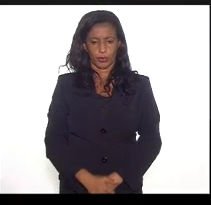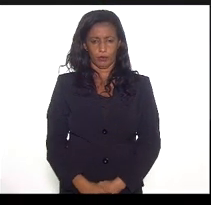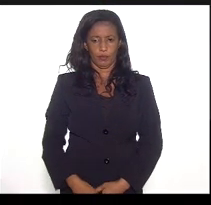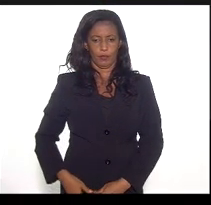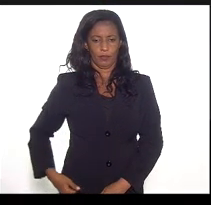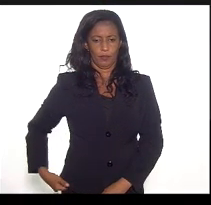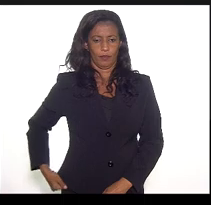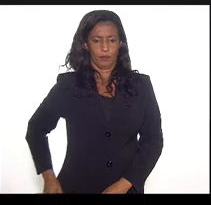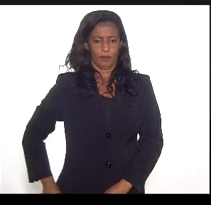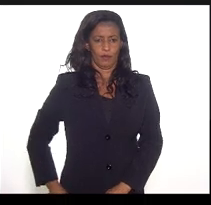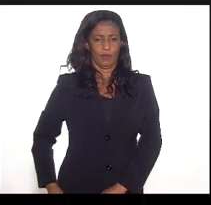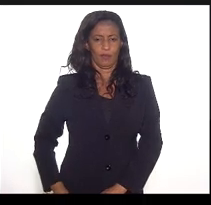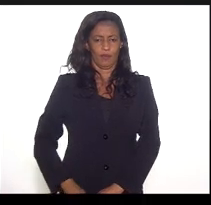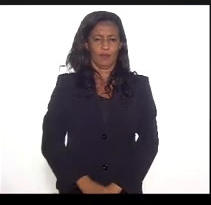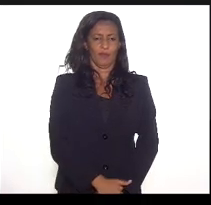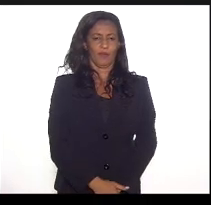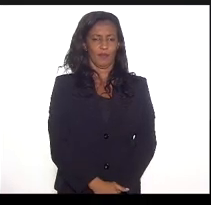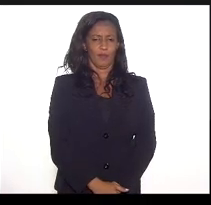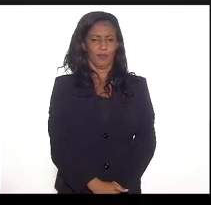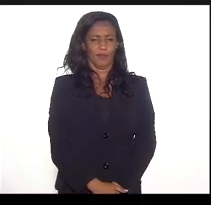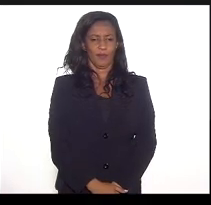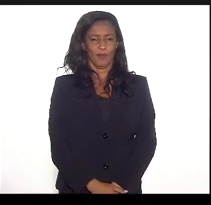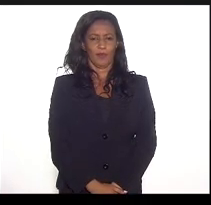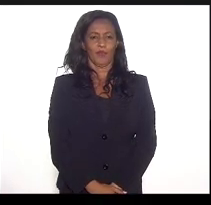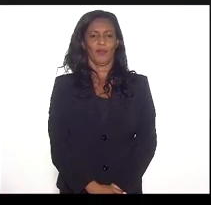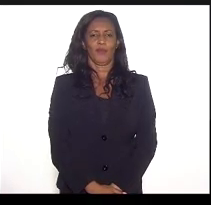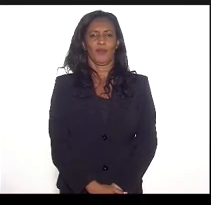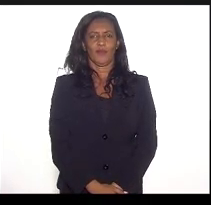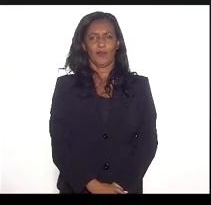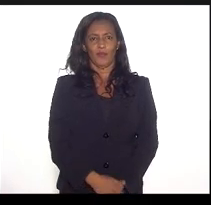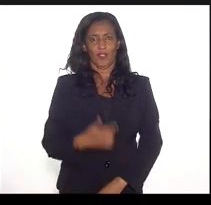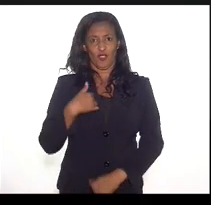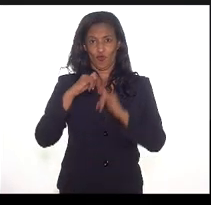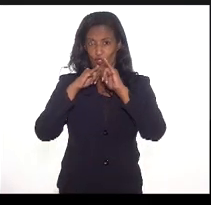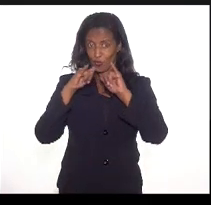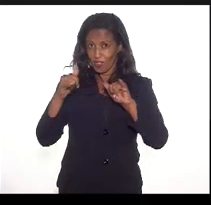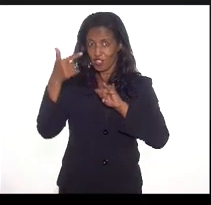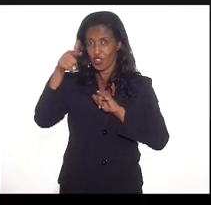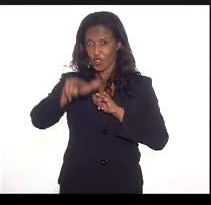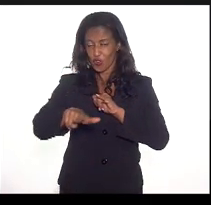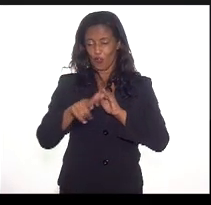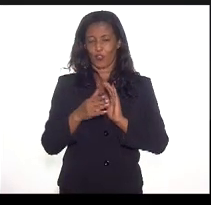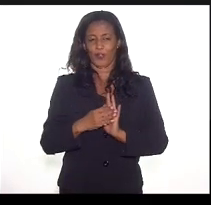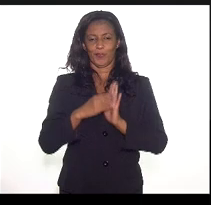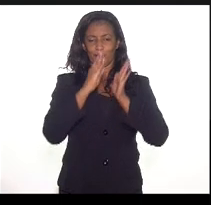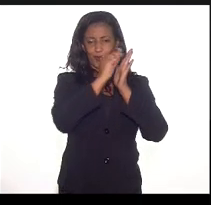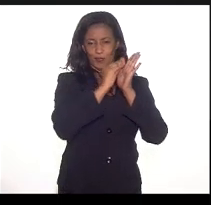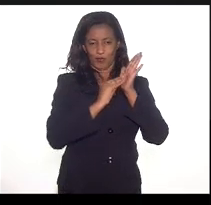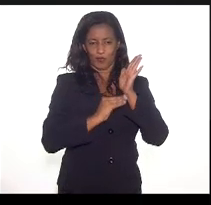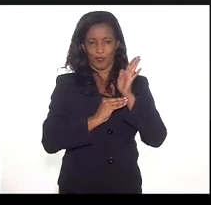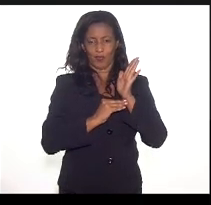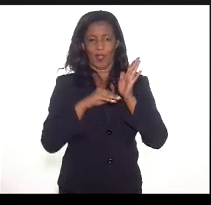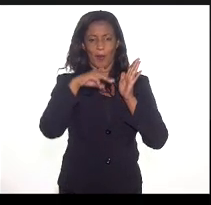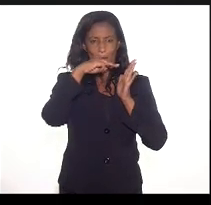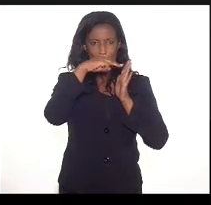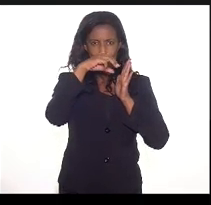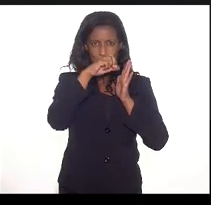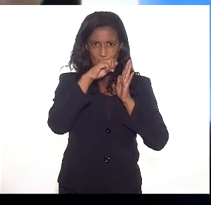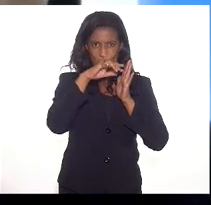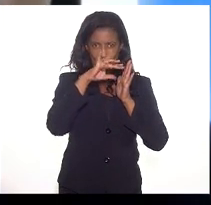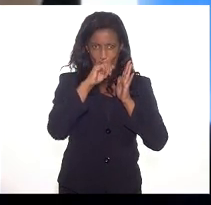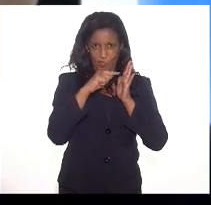me esqueceu. Tá, deputado, já agora vou anunciar de novo. Registro aqui para a declaração de voto. Deputada Mônica